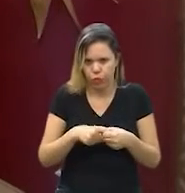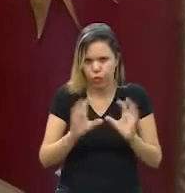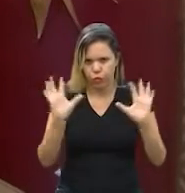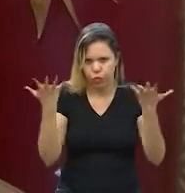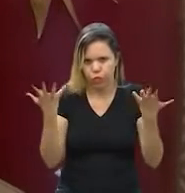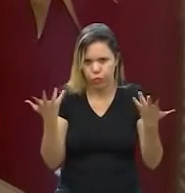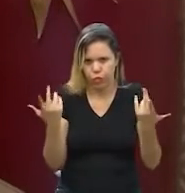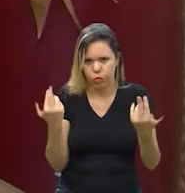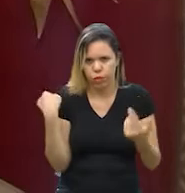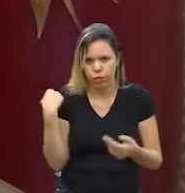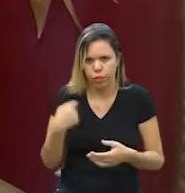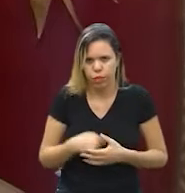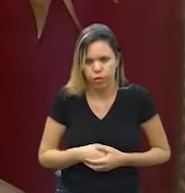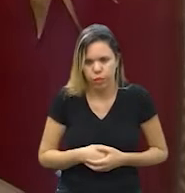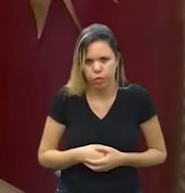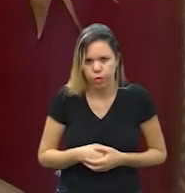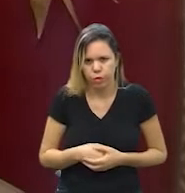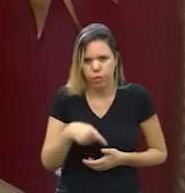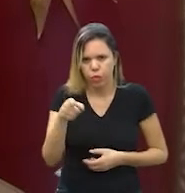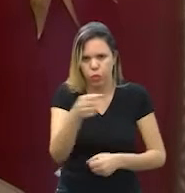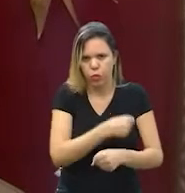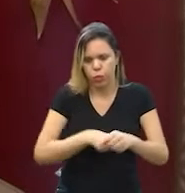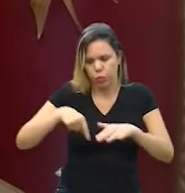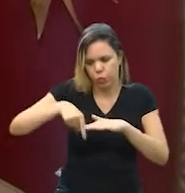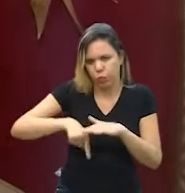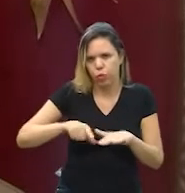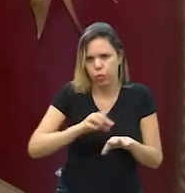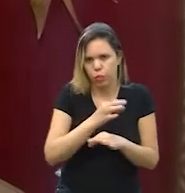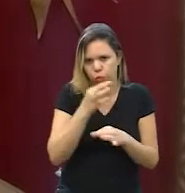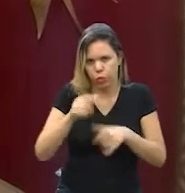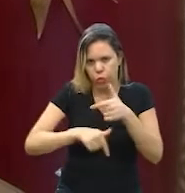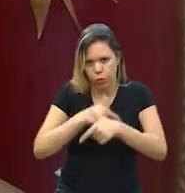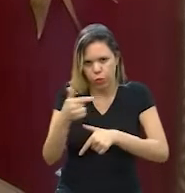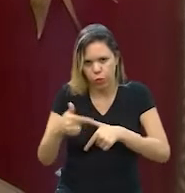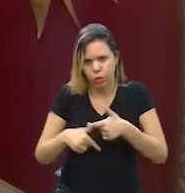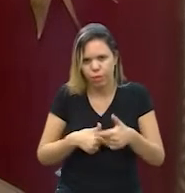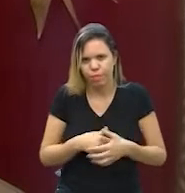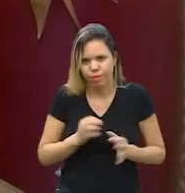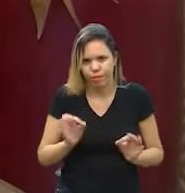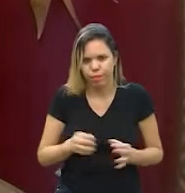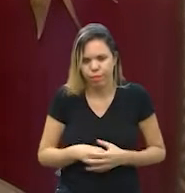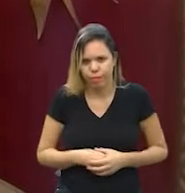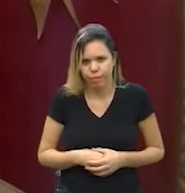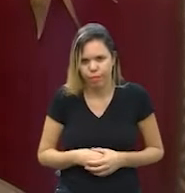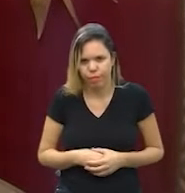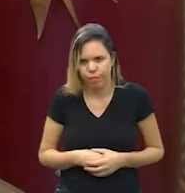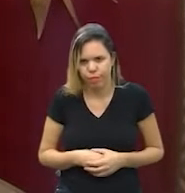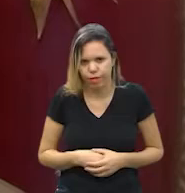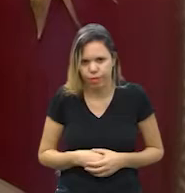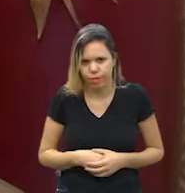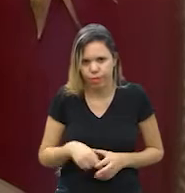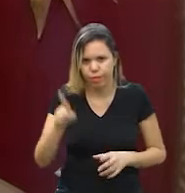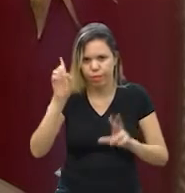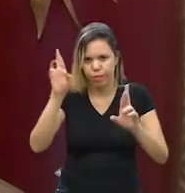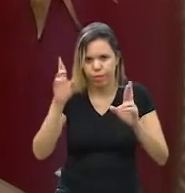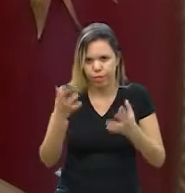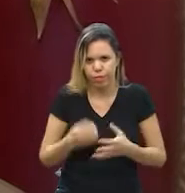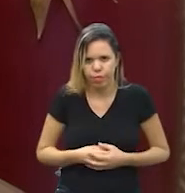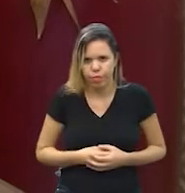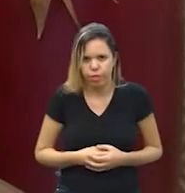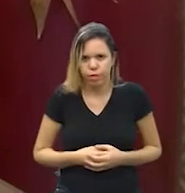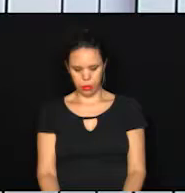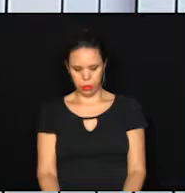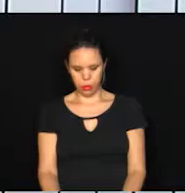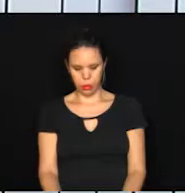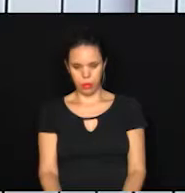vamos voltar a fazer as festas como antes. E aí, sua cozinha lá embaixo vai estar a todo vapor. Com certeza, se